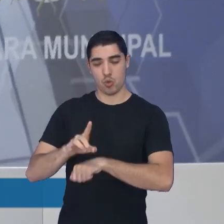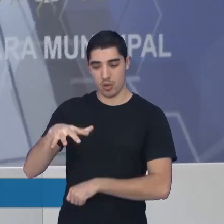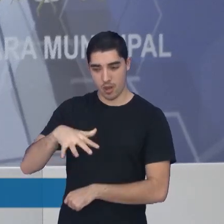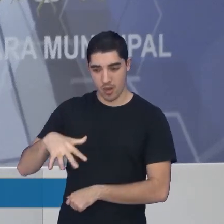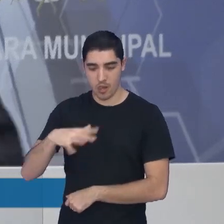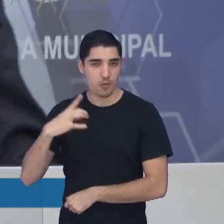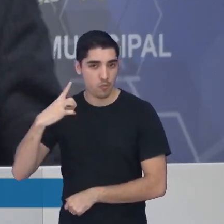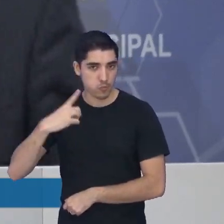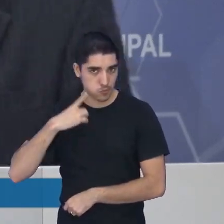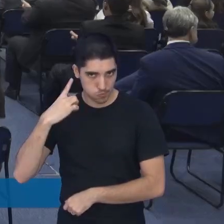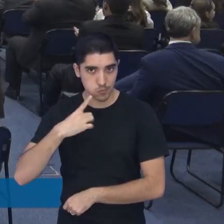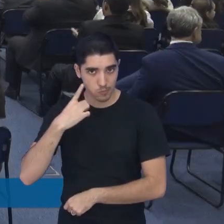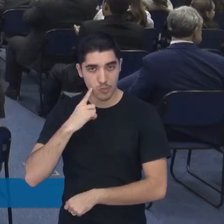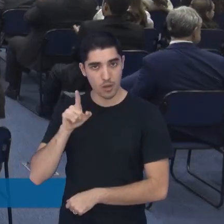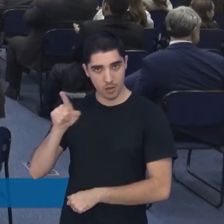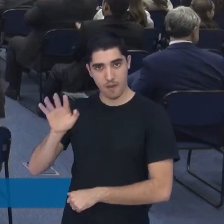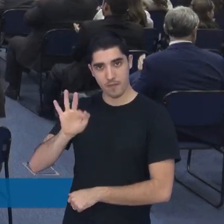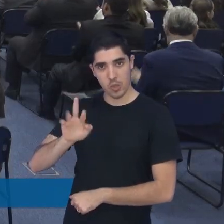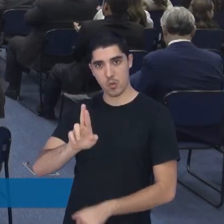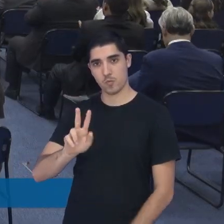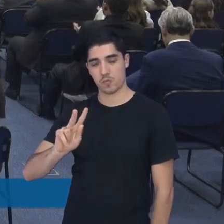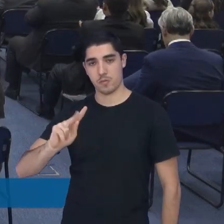Univap.